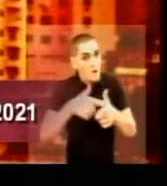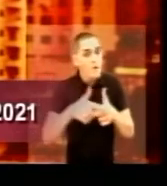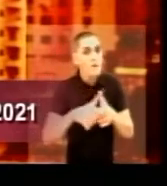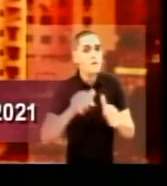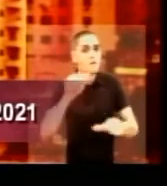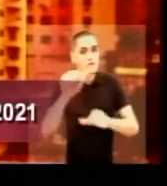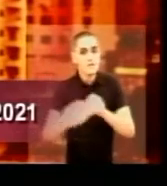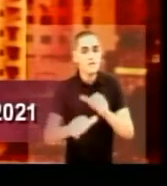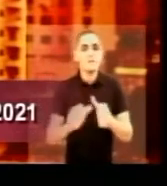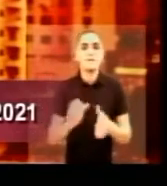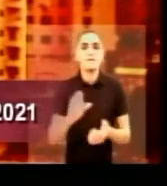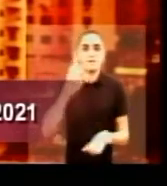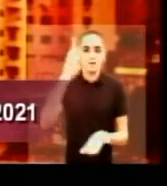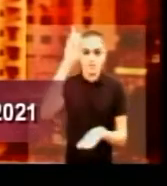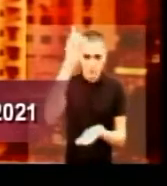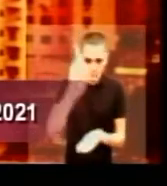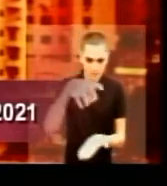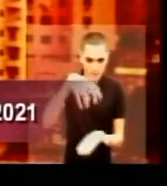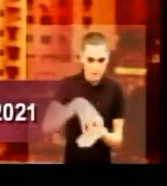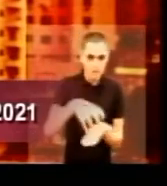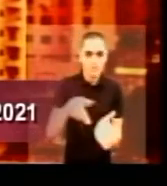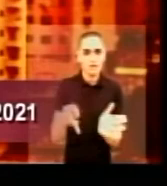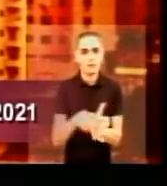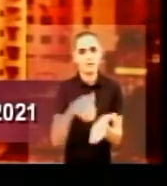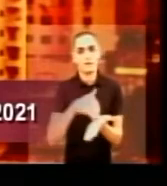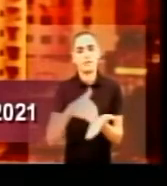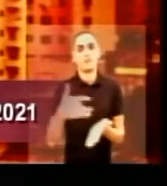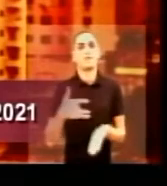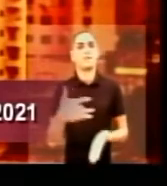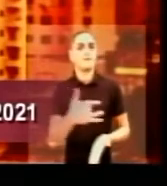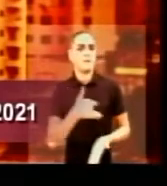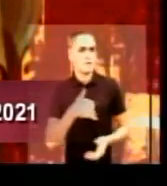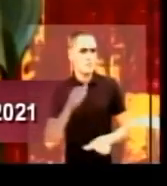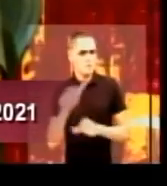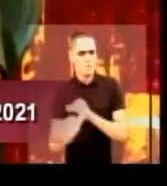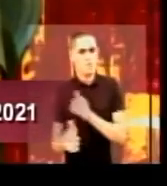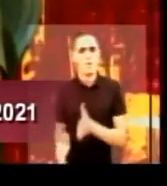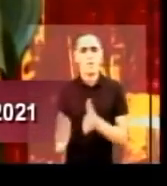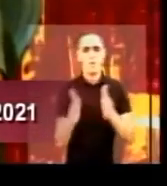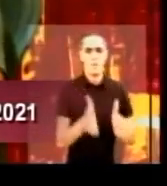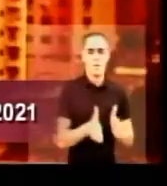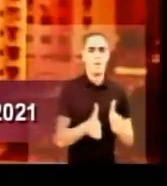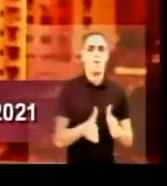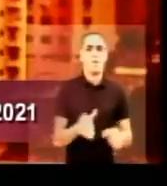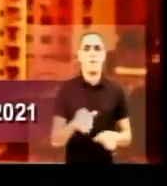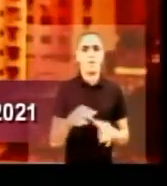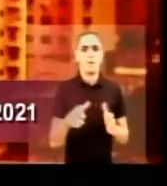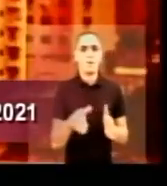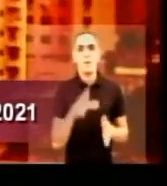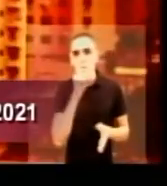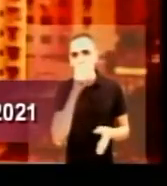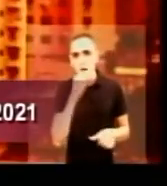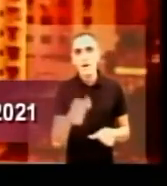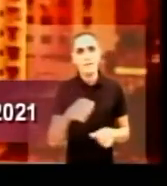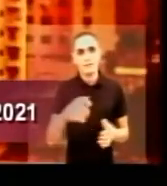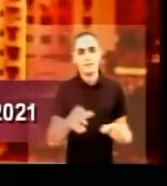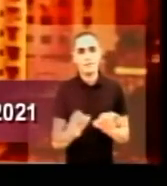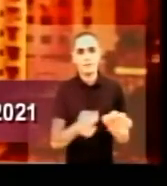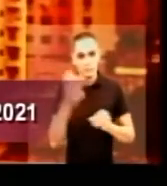que é a nossa região, para a fase laranja do Plano São Paulo. Sim, o principal fator